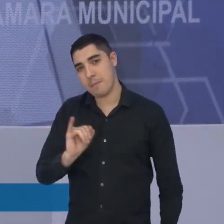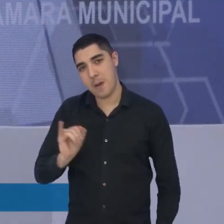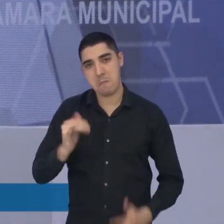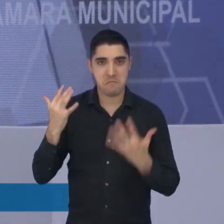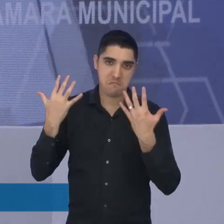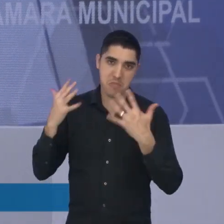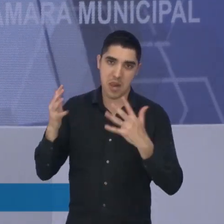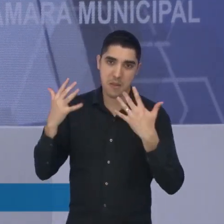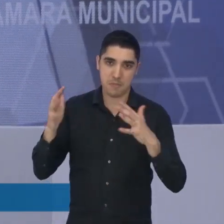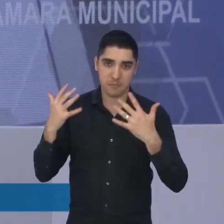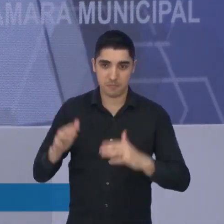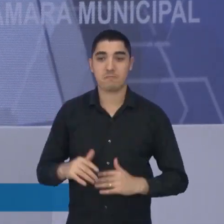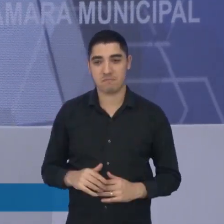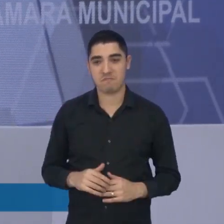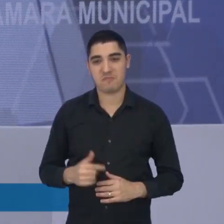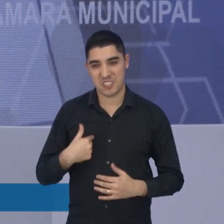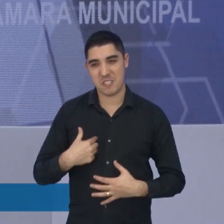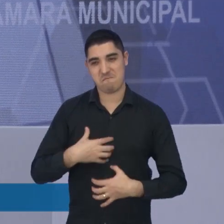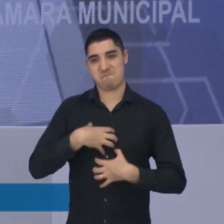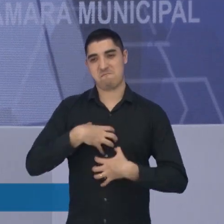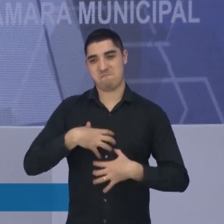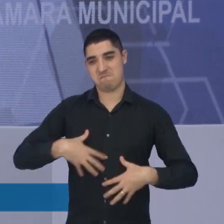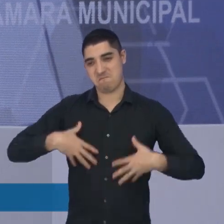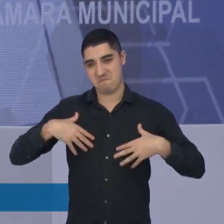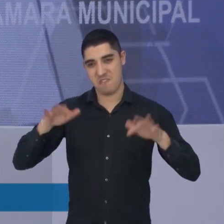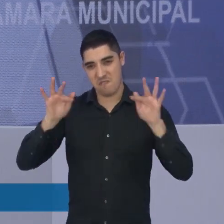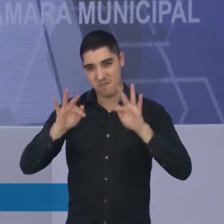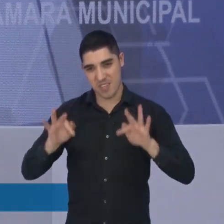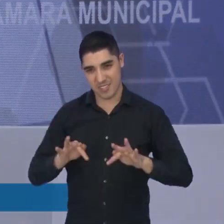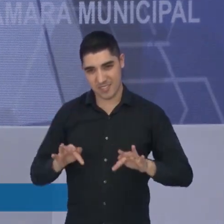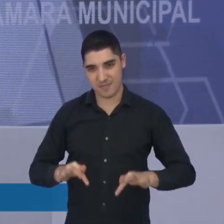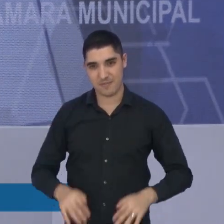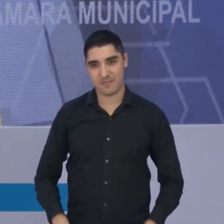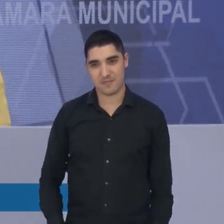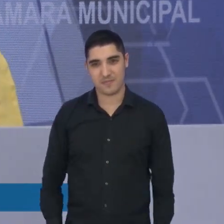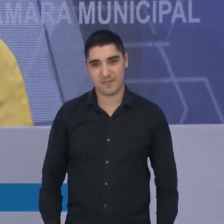parabéns, e fico muito feliz e orgulhosa.